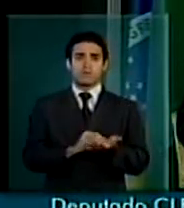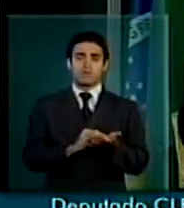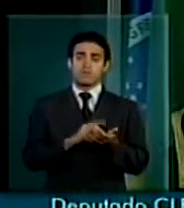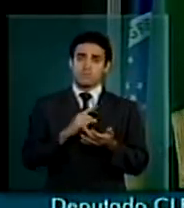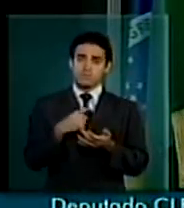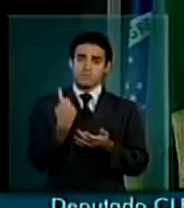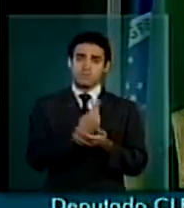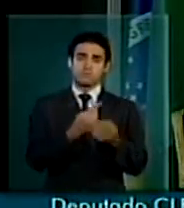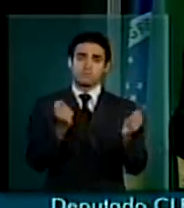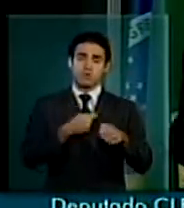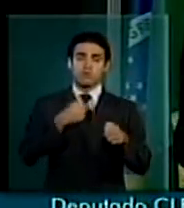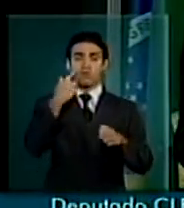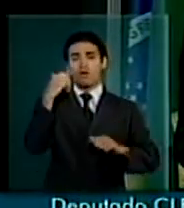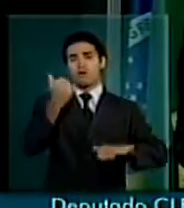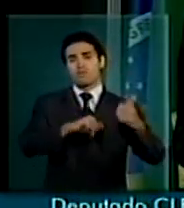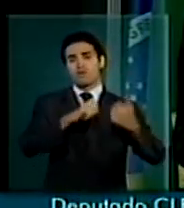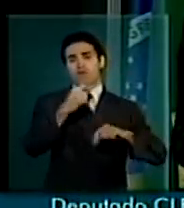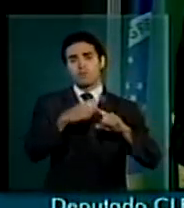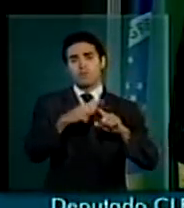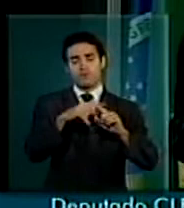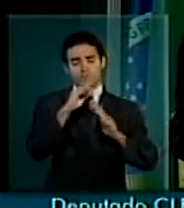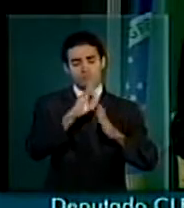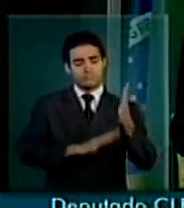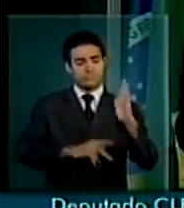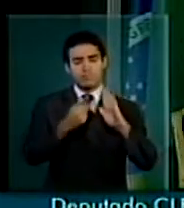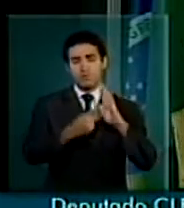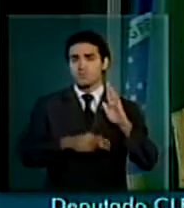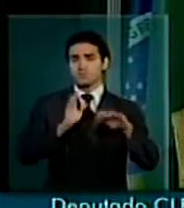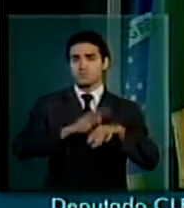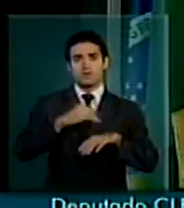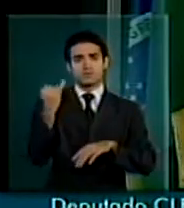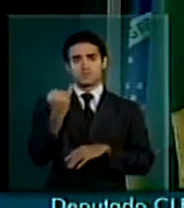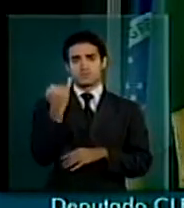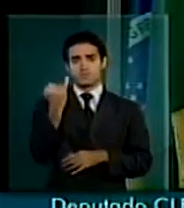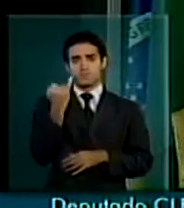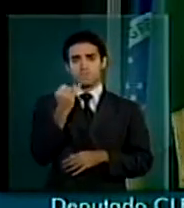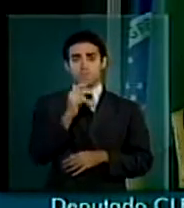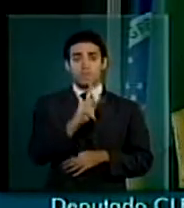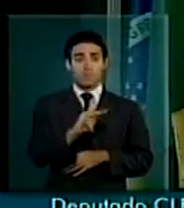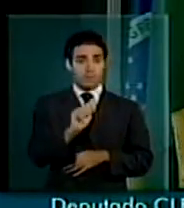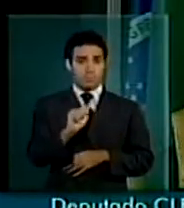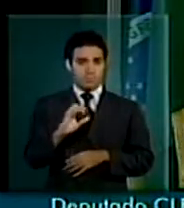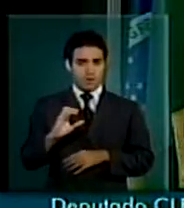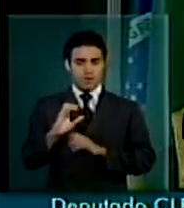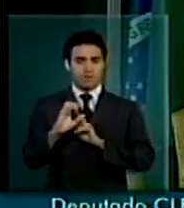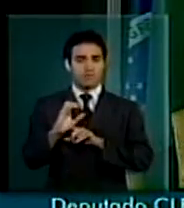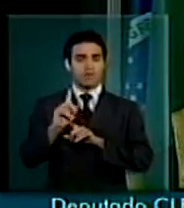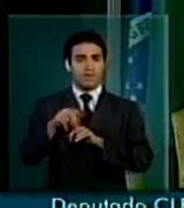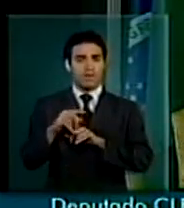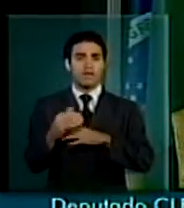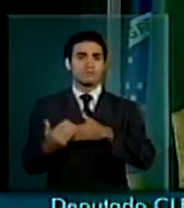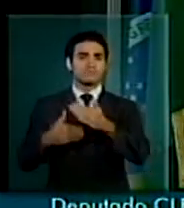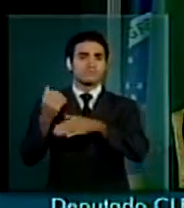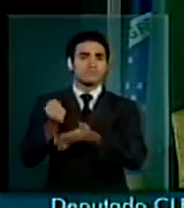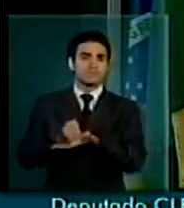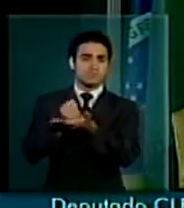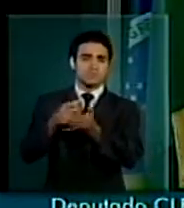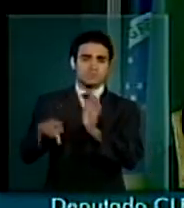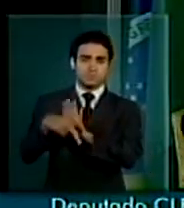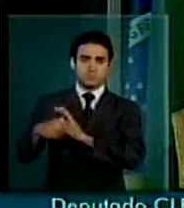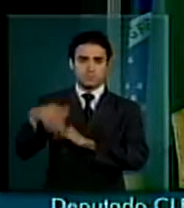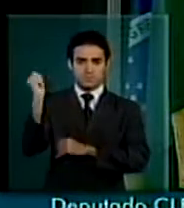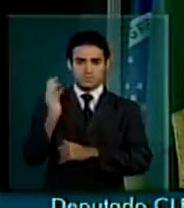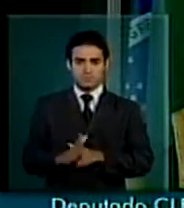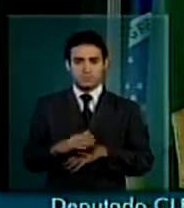apreciar uma proposta tão importante. O PAC, todos sabem, é o plano de aceleração e crescimento do nosso país. E